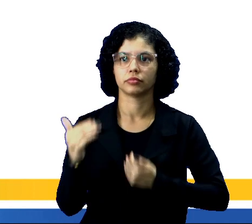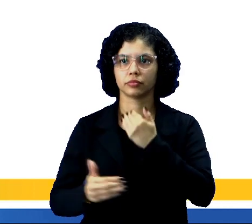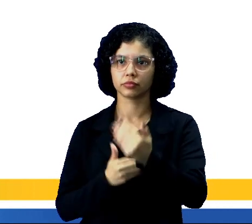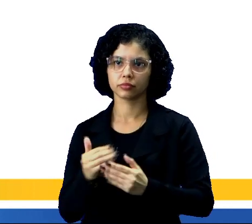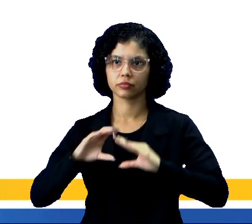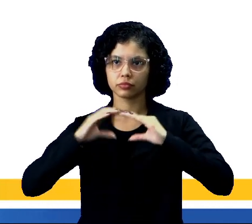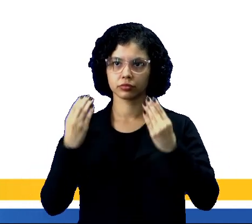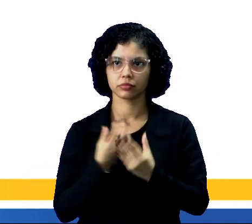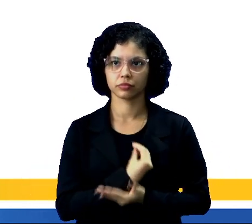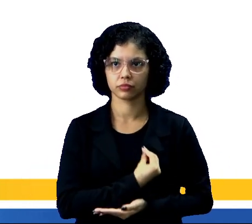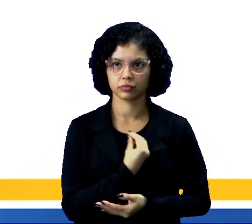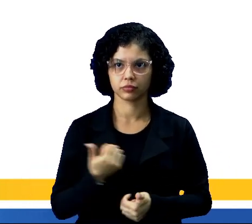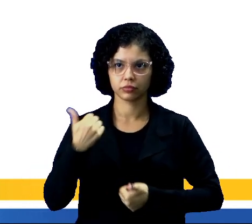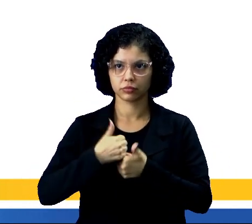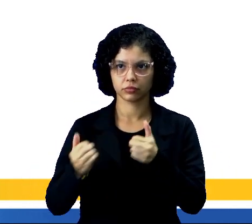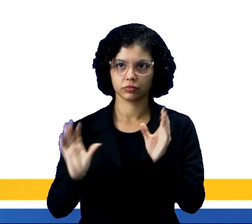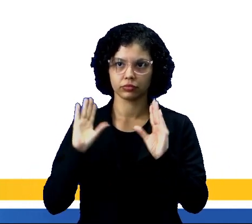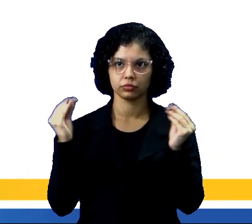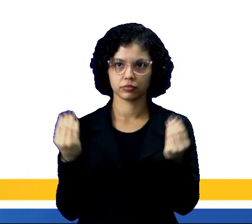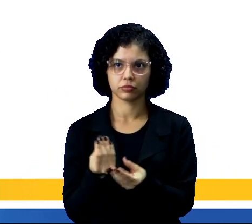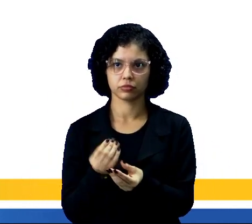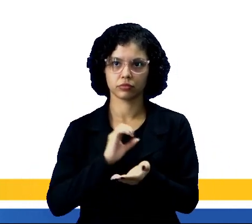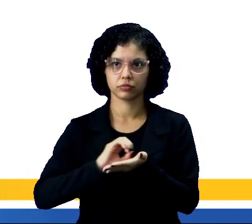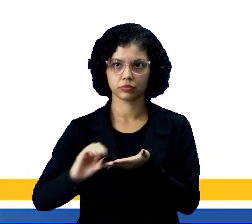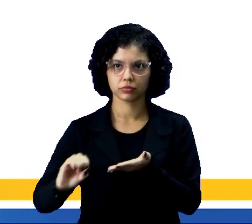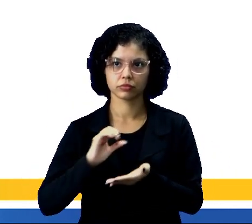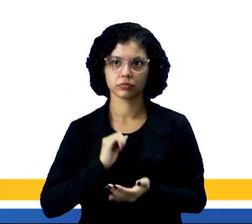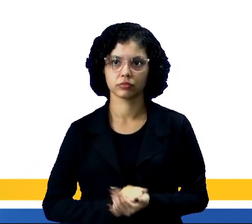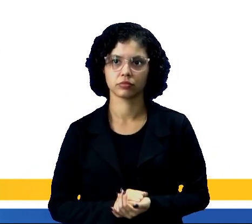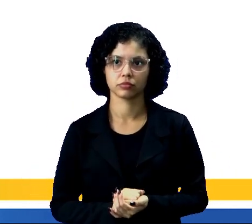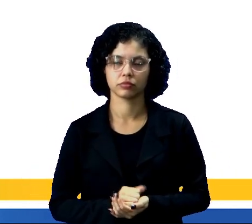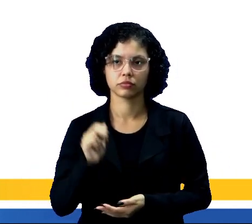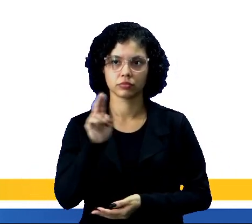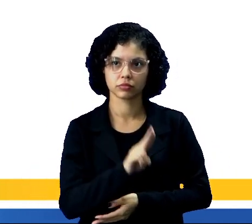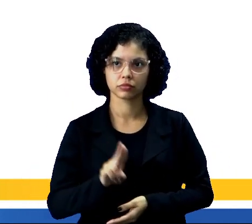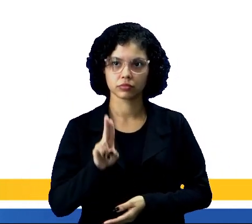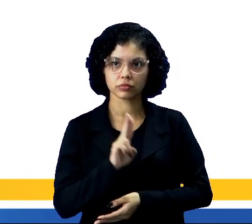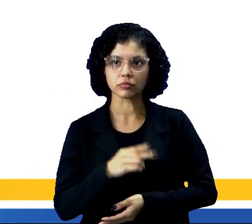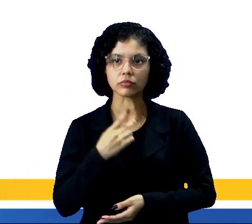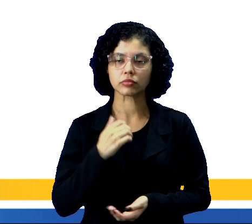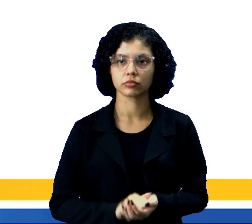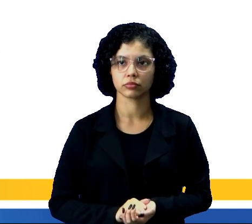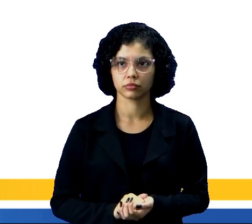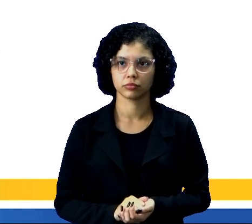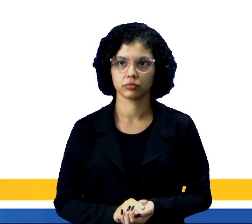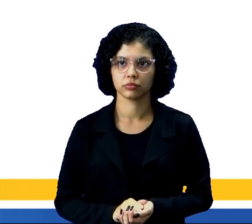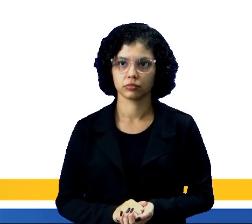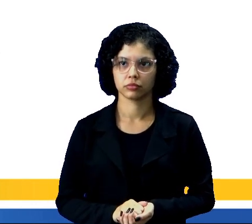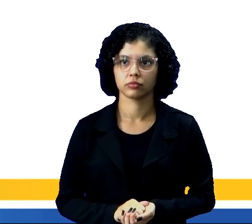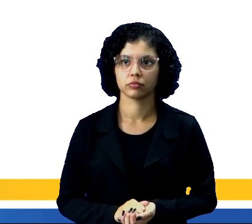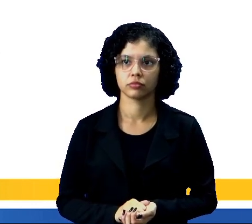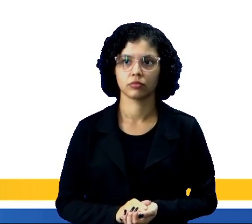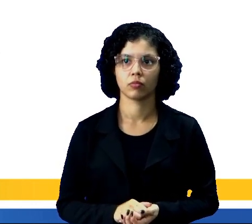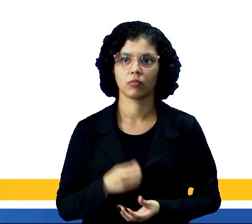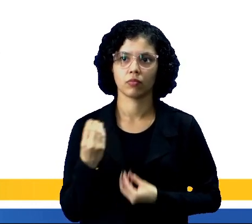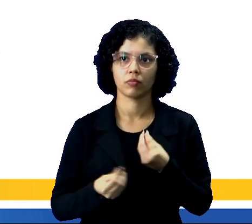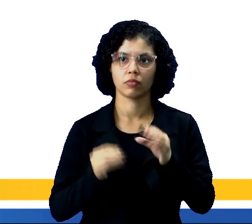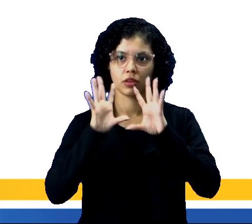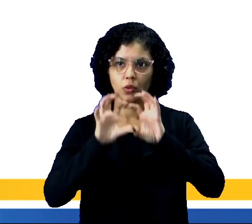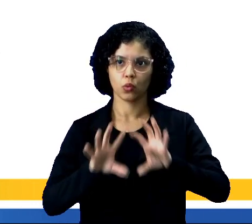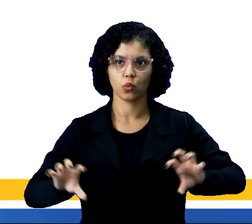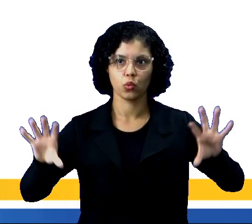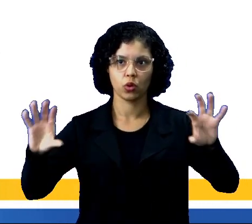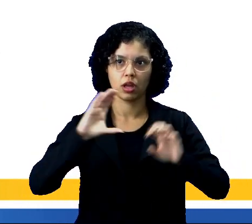um processo em que o ser vivo produz substâncias orgânicas, que se dá por nutrição orgânica, utilizando como reagentes o